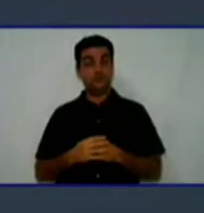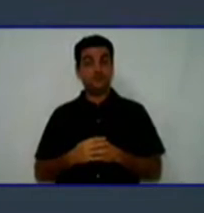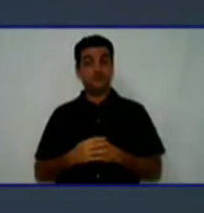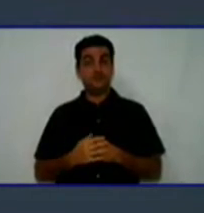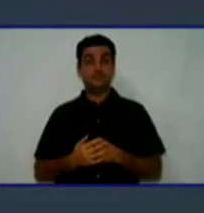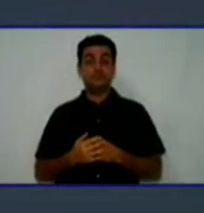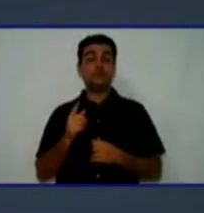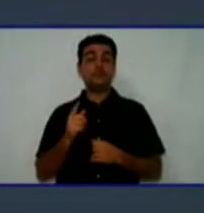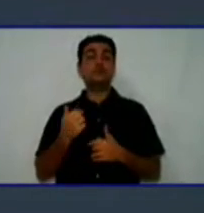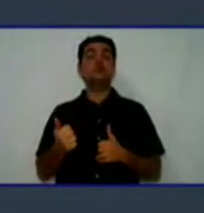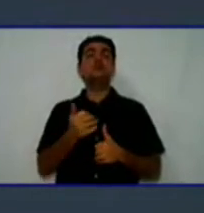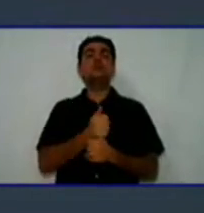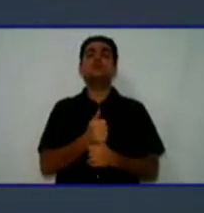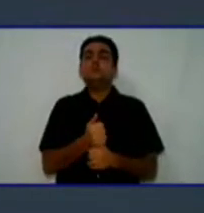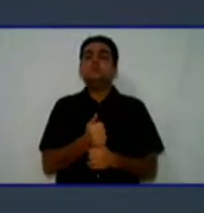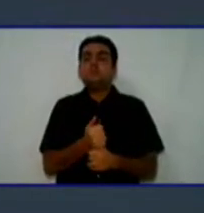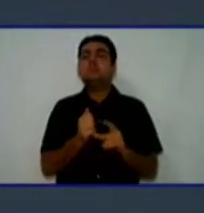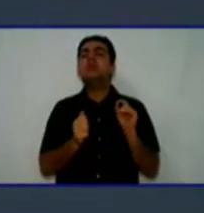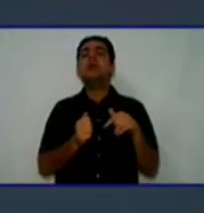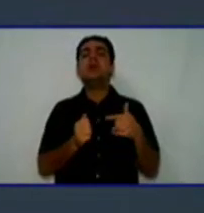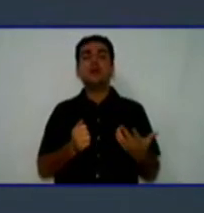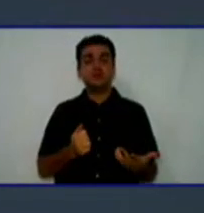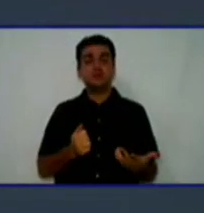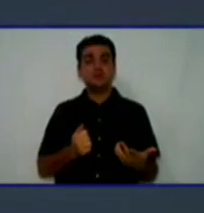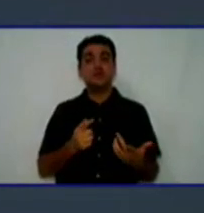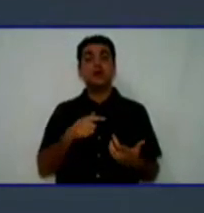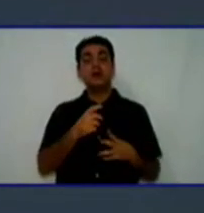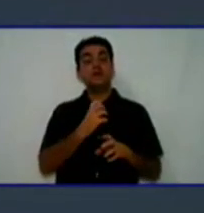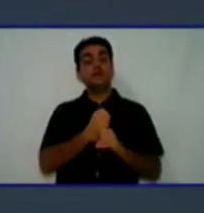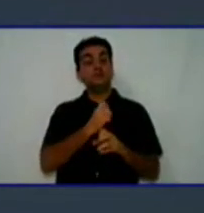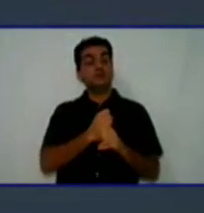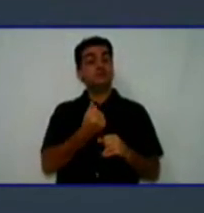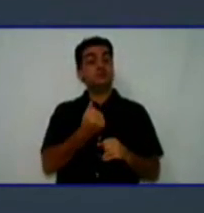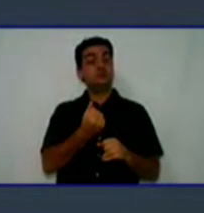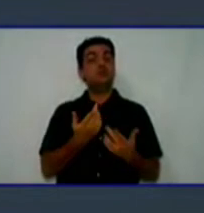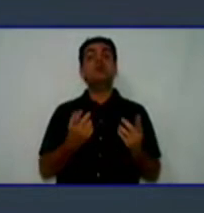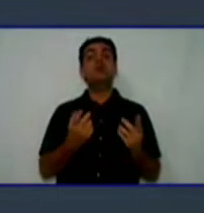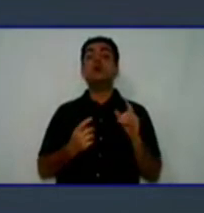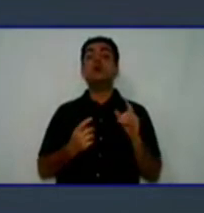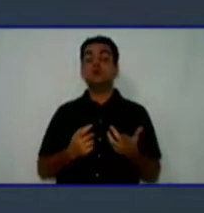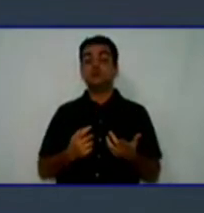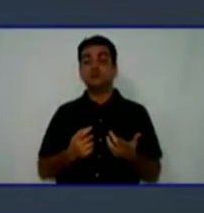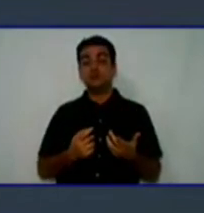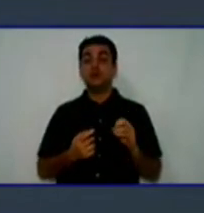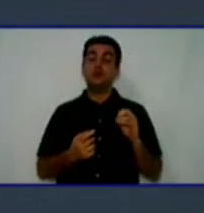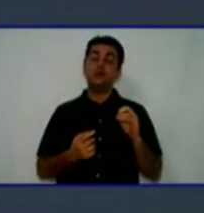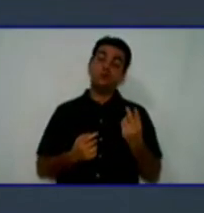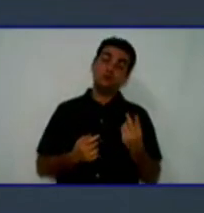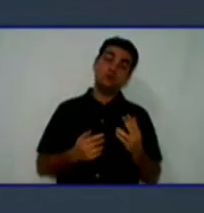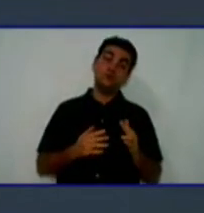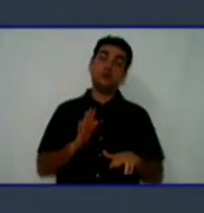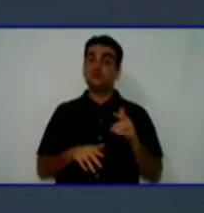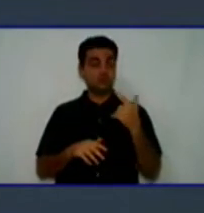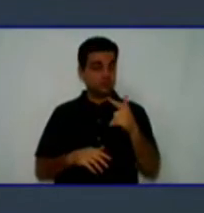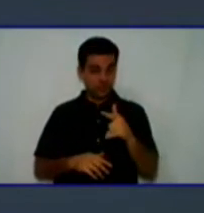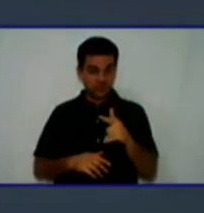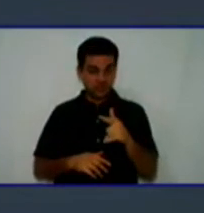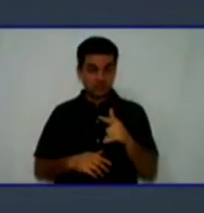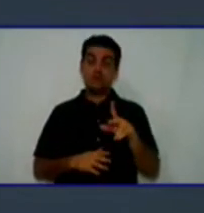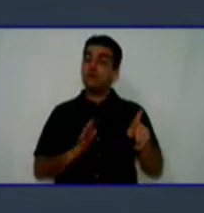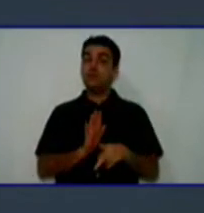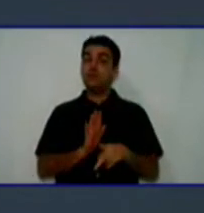a substituição seria pelo administrador financeiro ou, na sua ausência, o